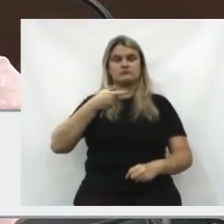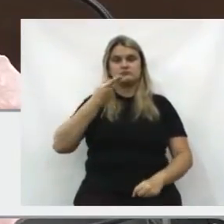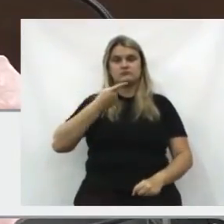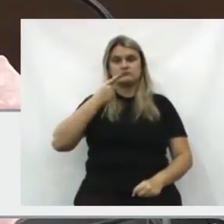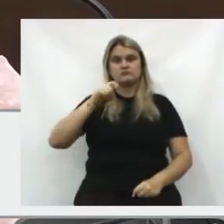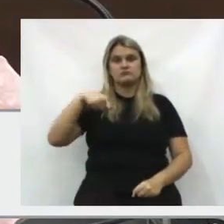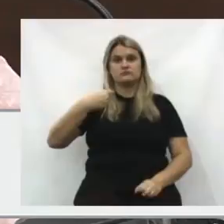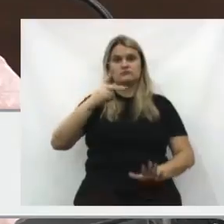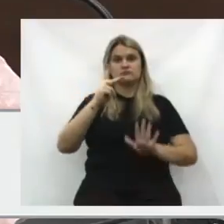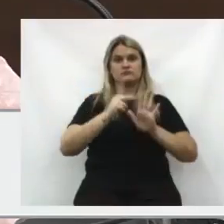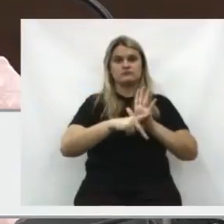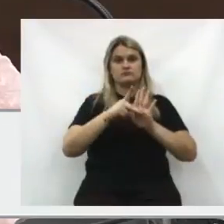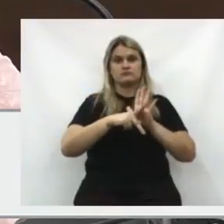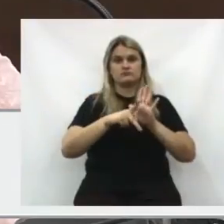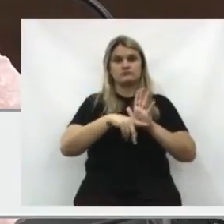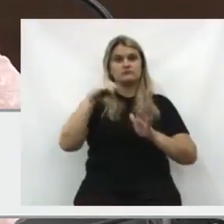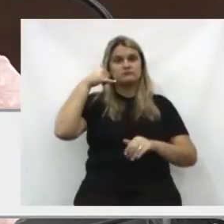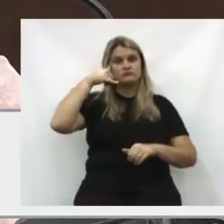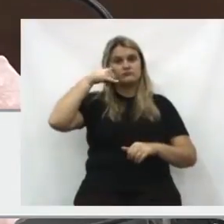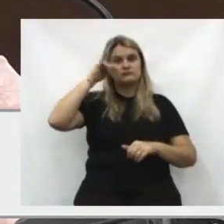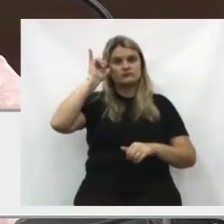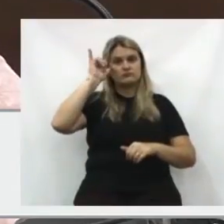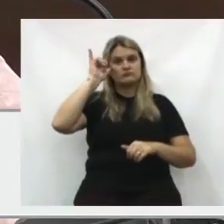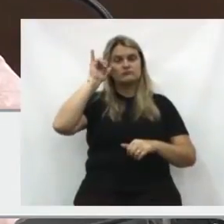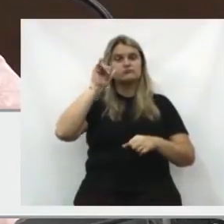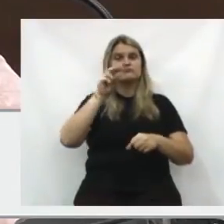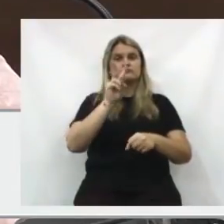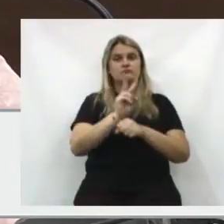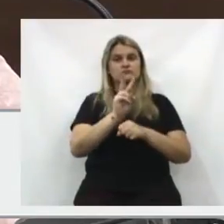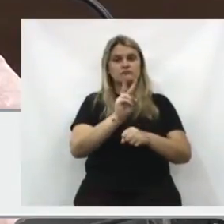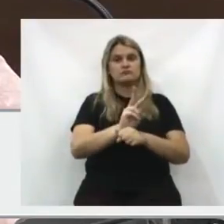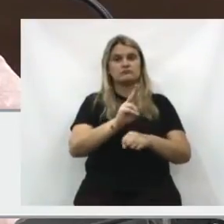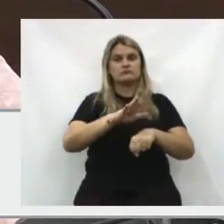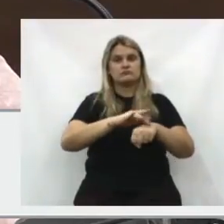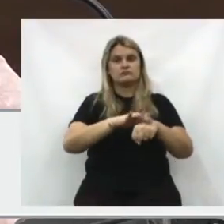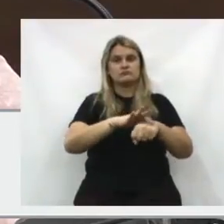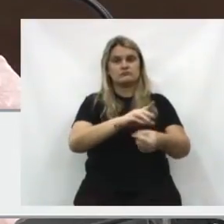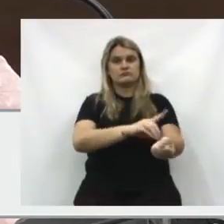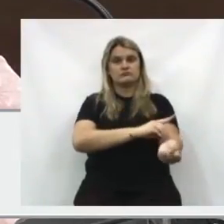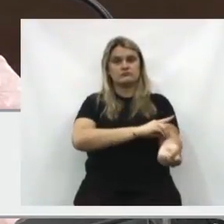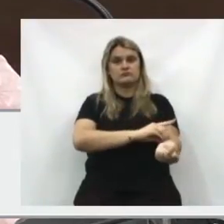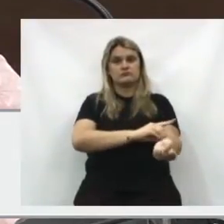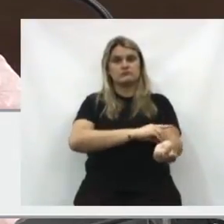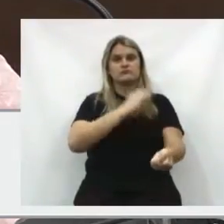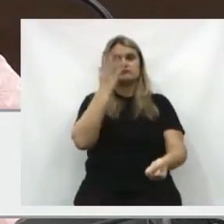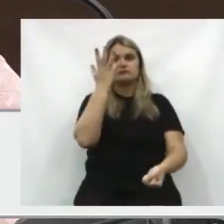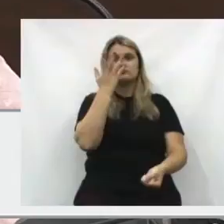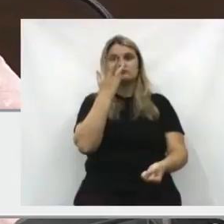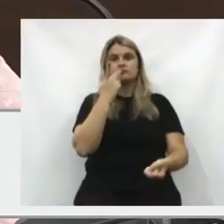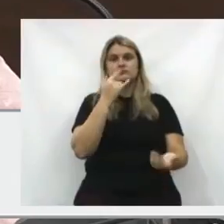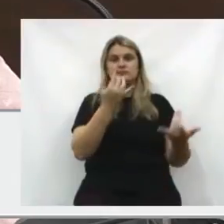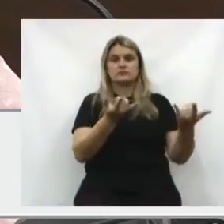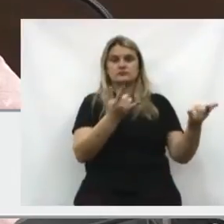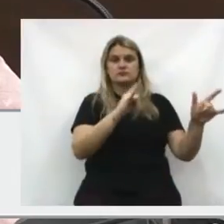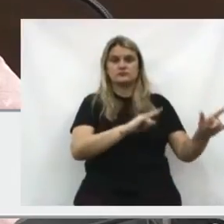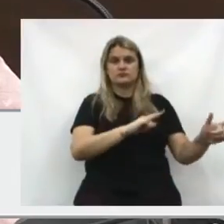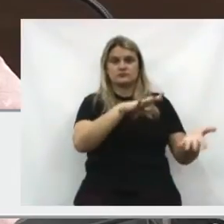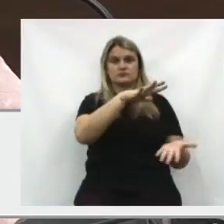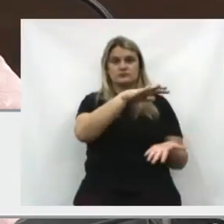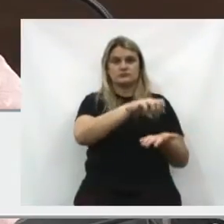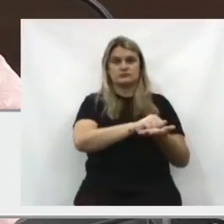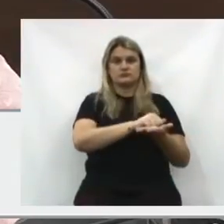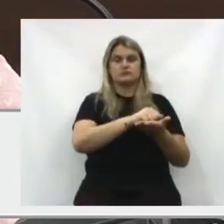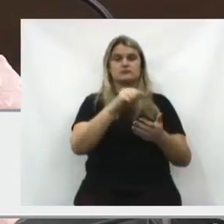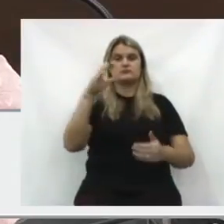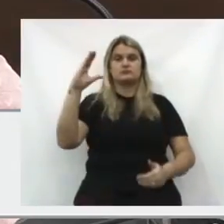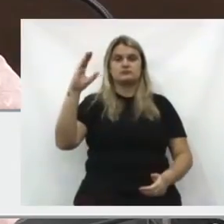3037/2003, que dispõe sobre o Programa de Prevenção e Controle de Diabetes nas crianças e